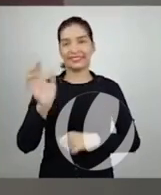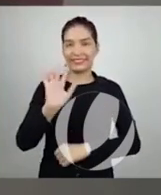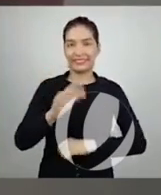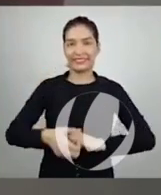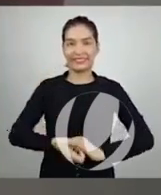valeu